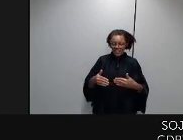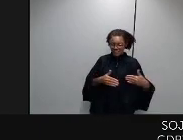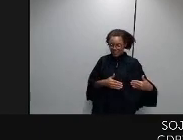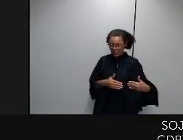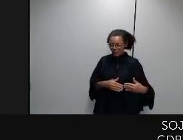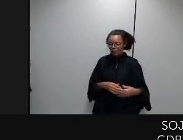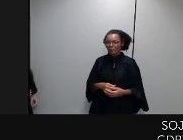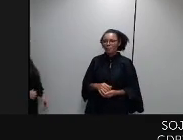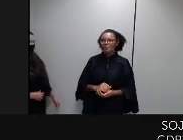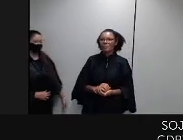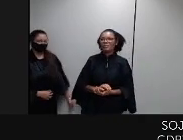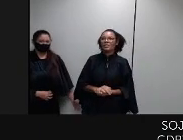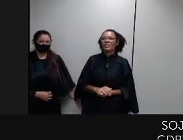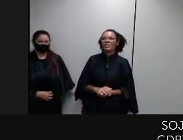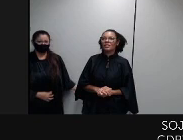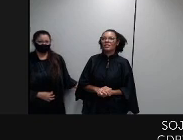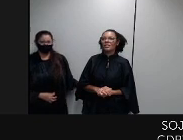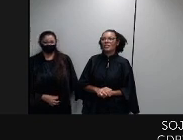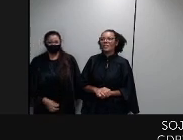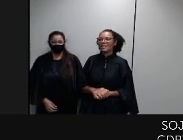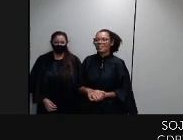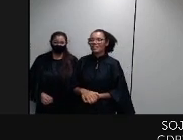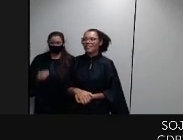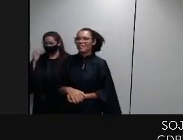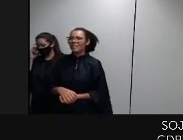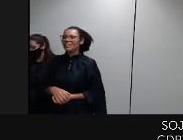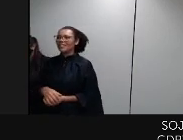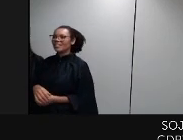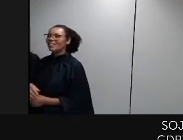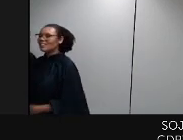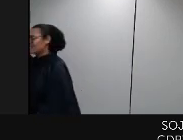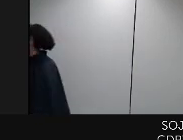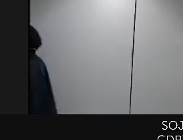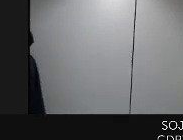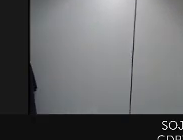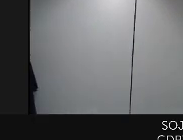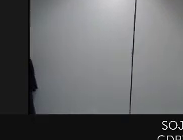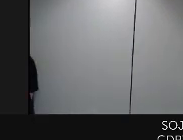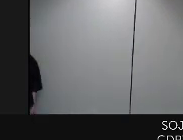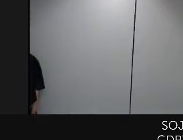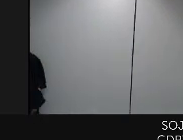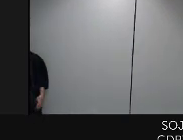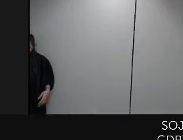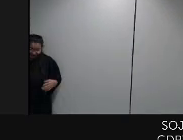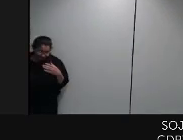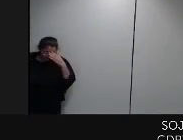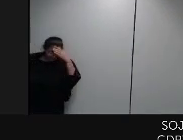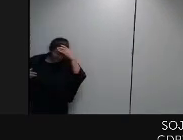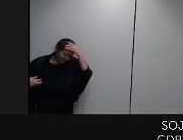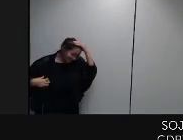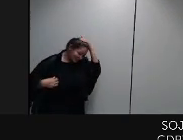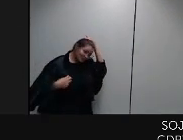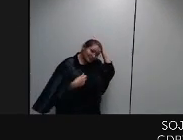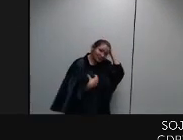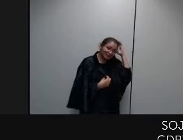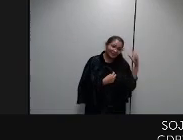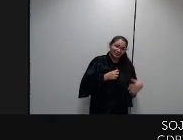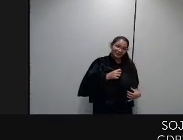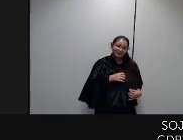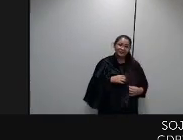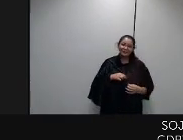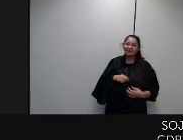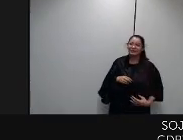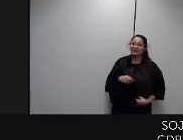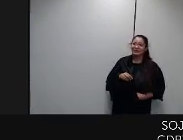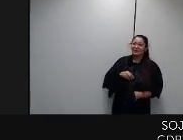era outrora não não sabe o que que aconteceu aqui e o